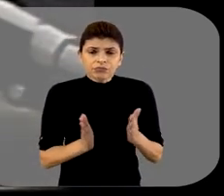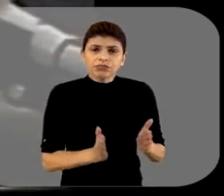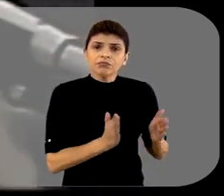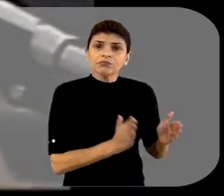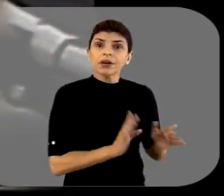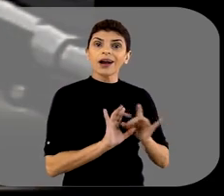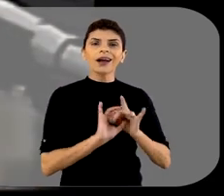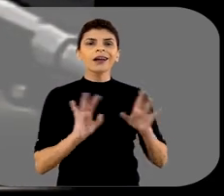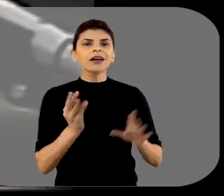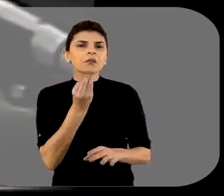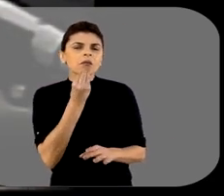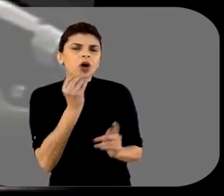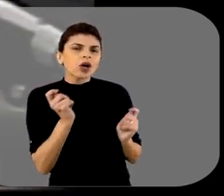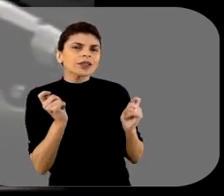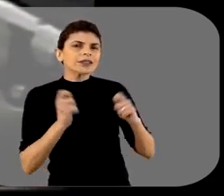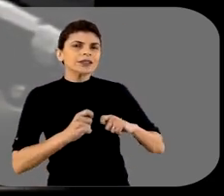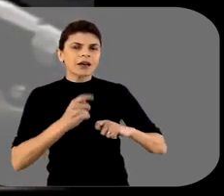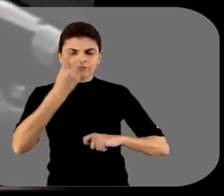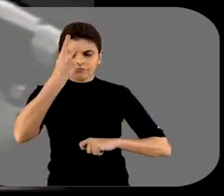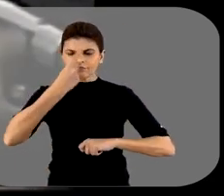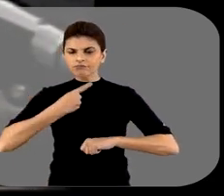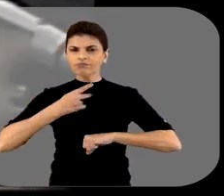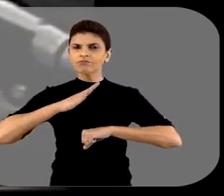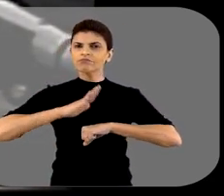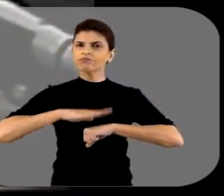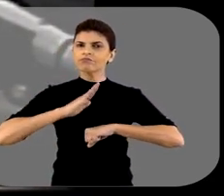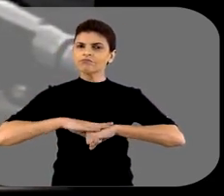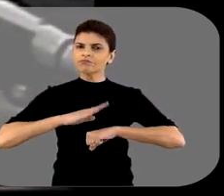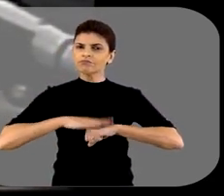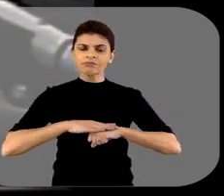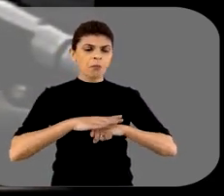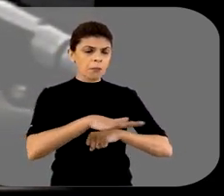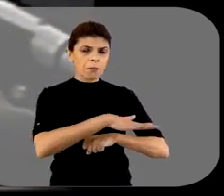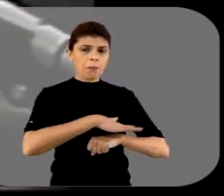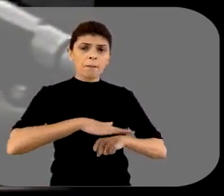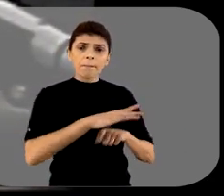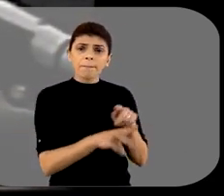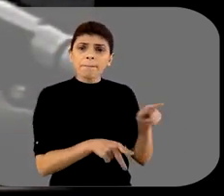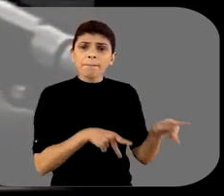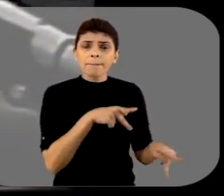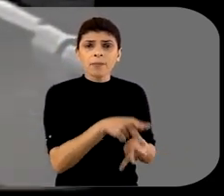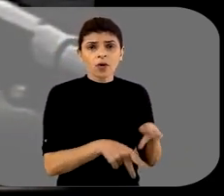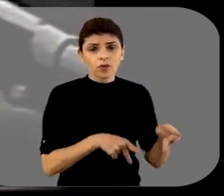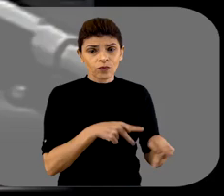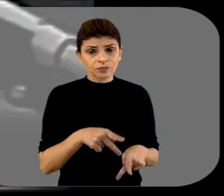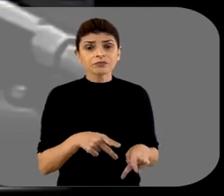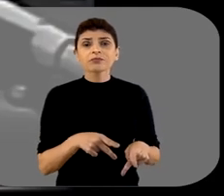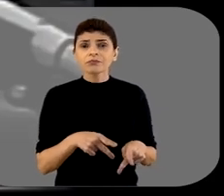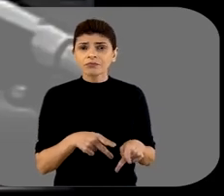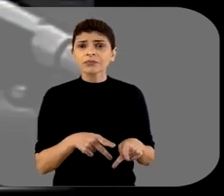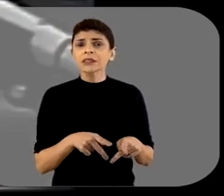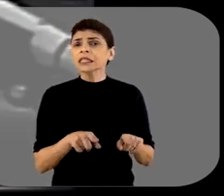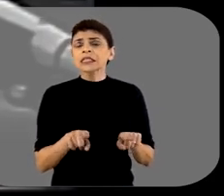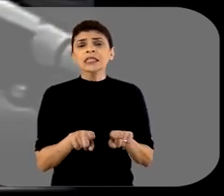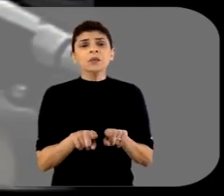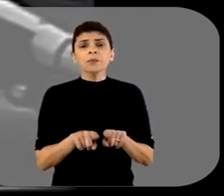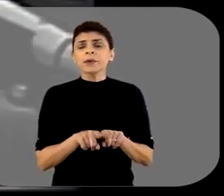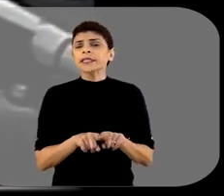a livre possibilidade da autodeterminação de um povo e que não esteja